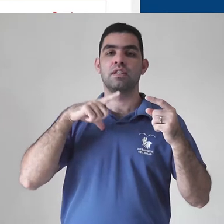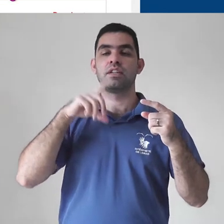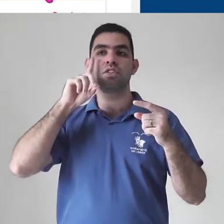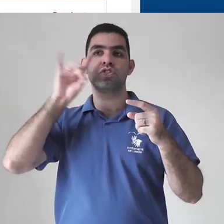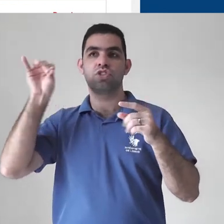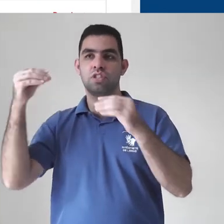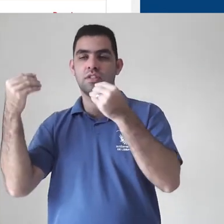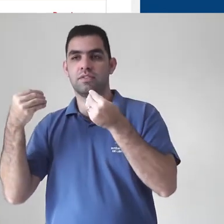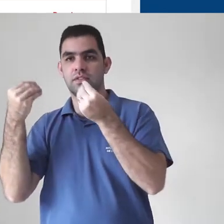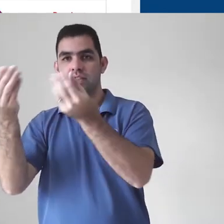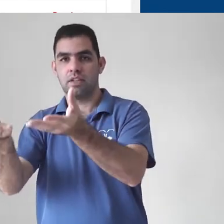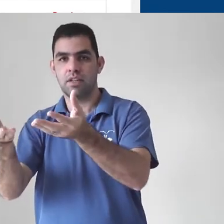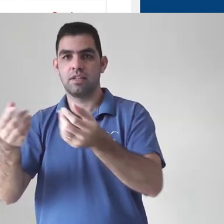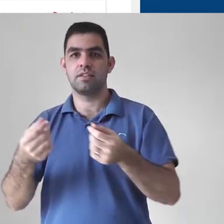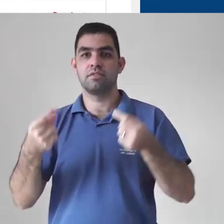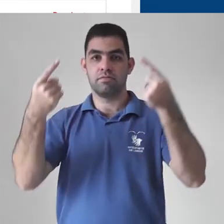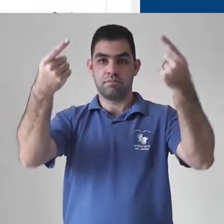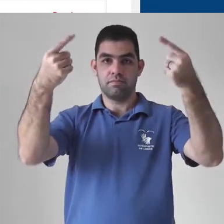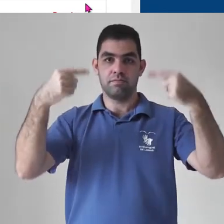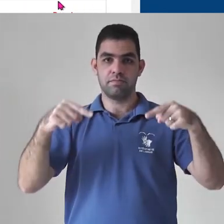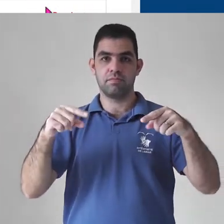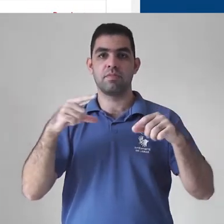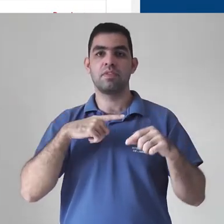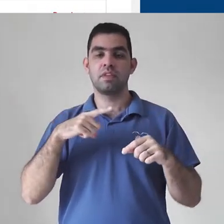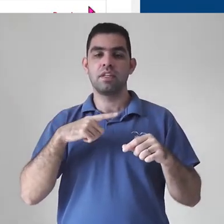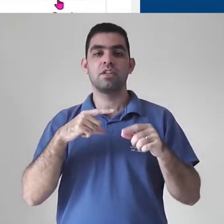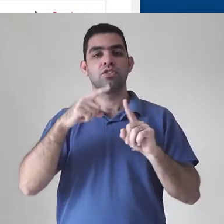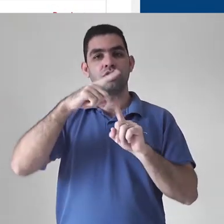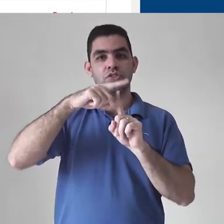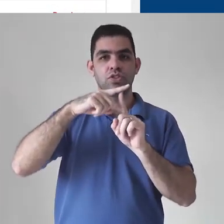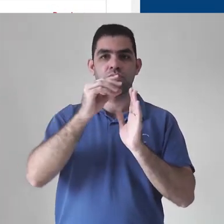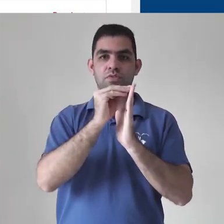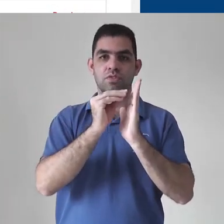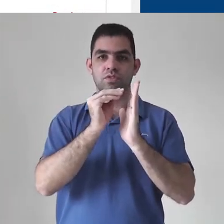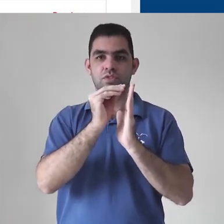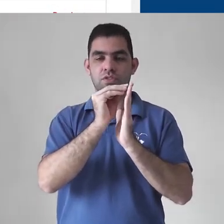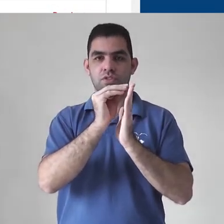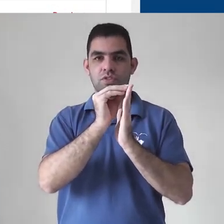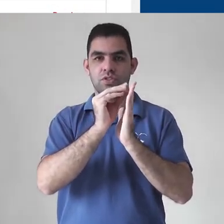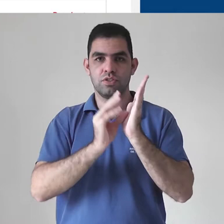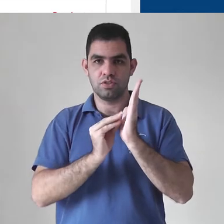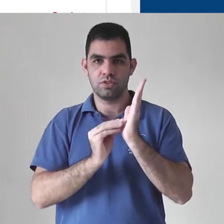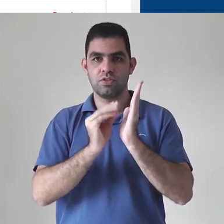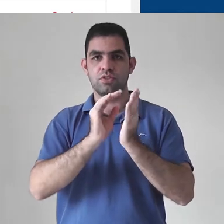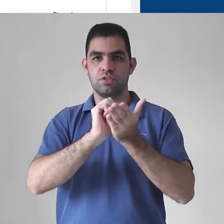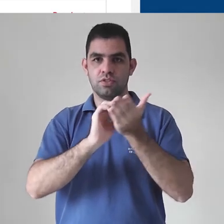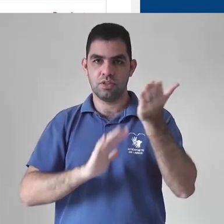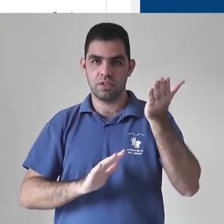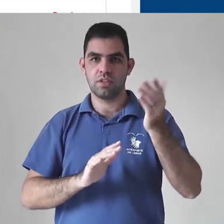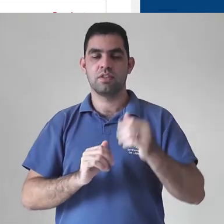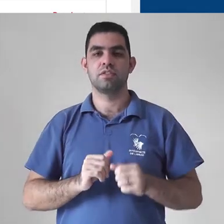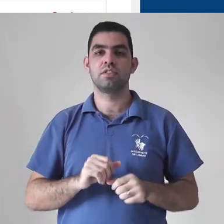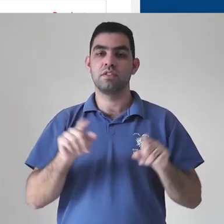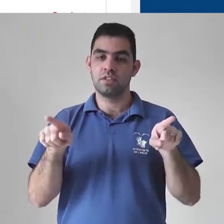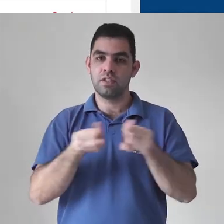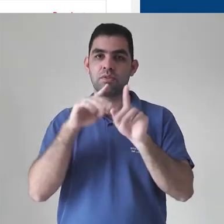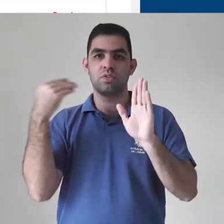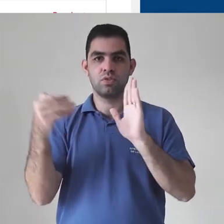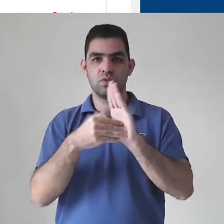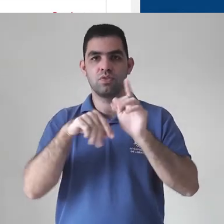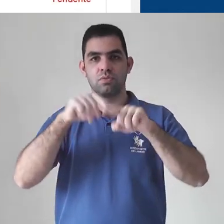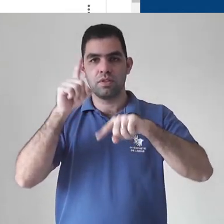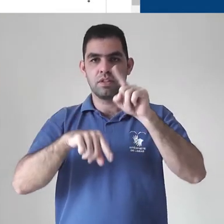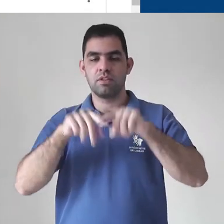a data de entrega abaixo da data a classificação da atividade e no canto inferior esquerdo todo o conteúdo